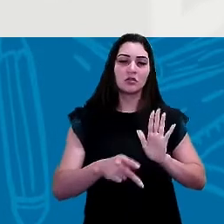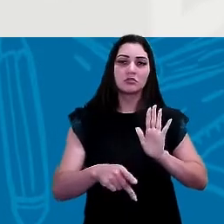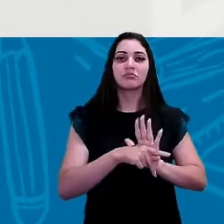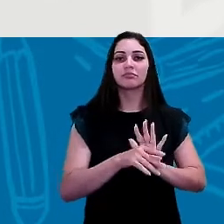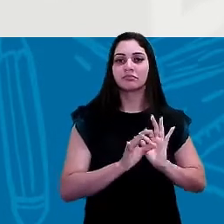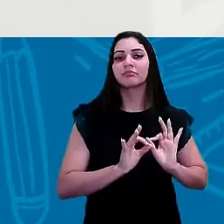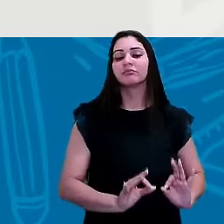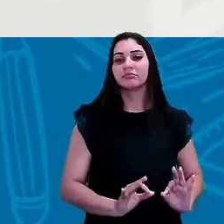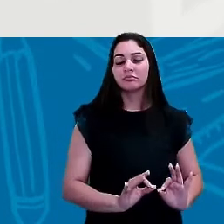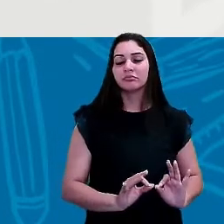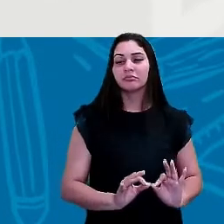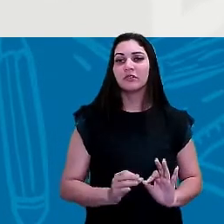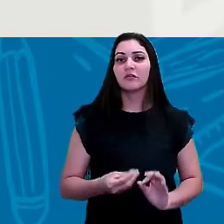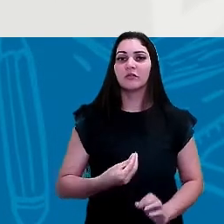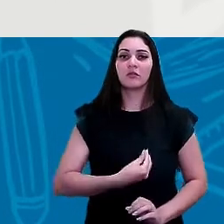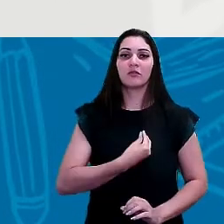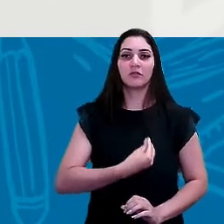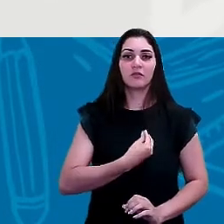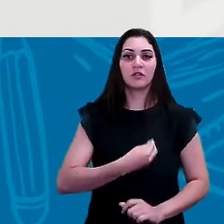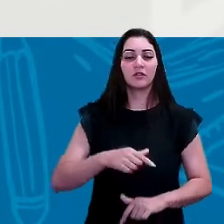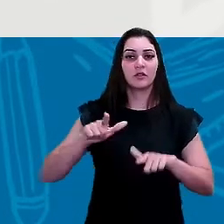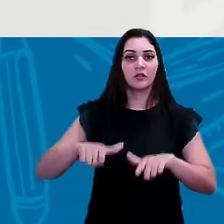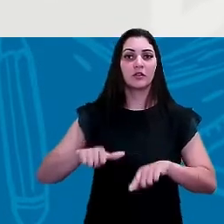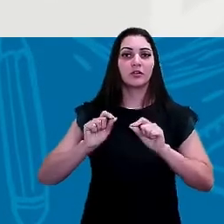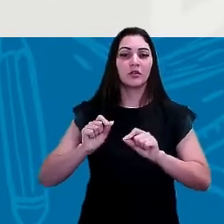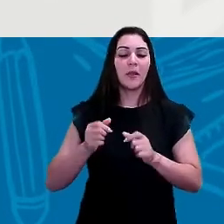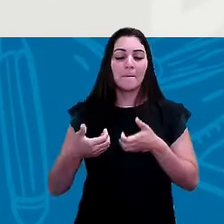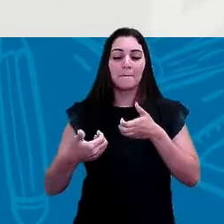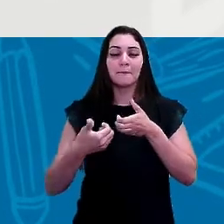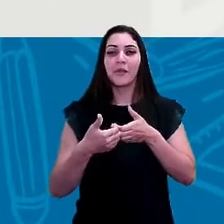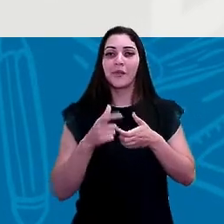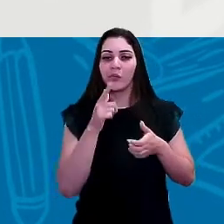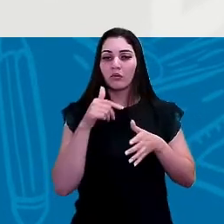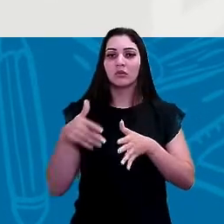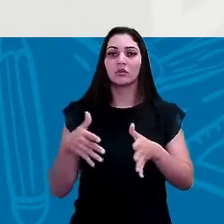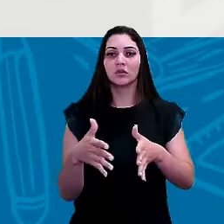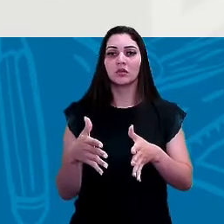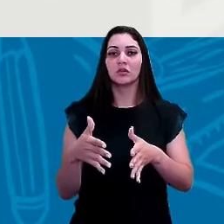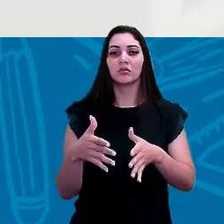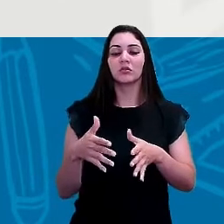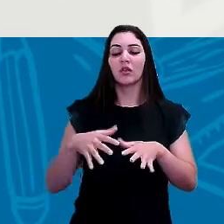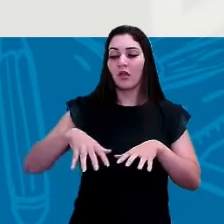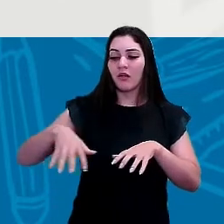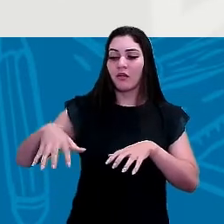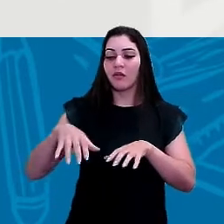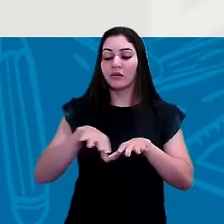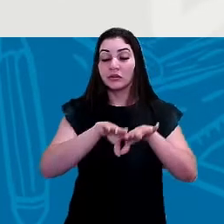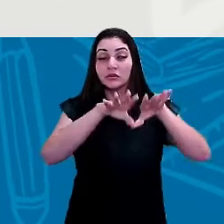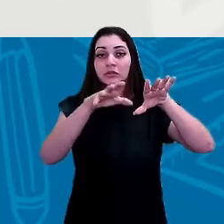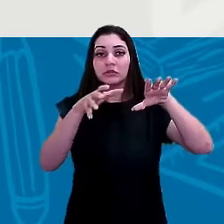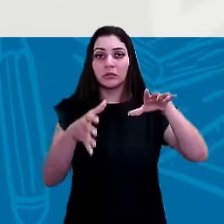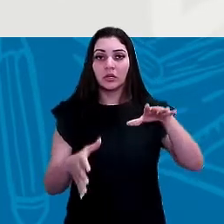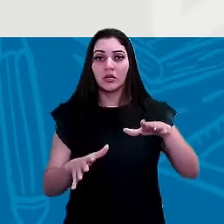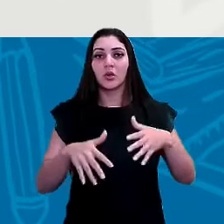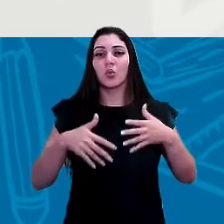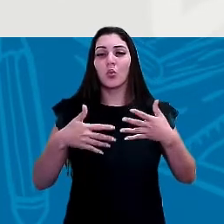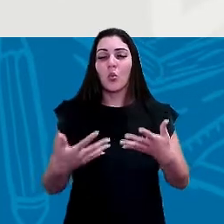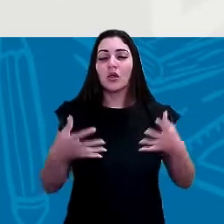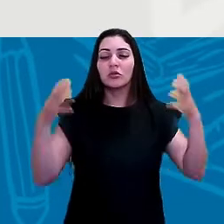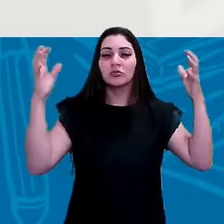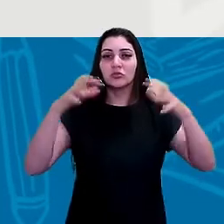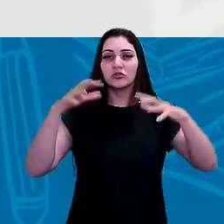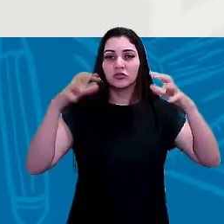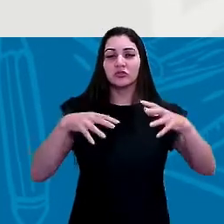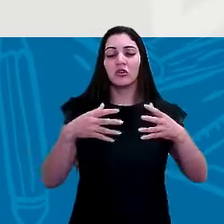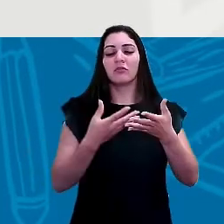habitar em leitos de rios, vão habitar em áreas de barreira. Então, quando chove, o solo saturado,